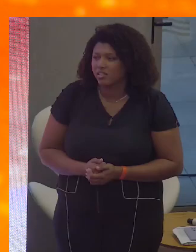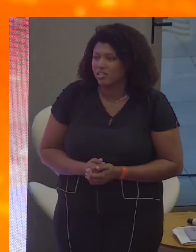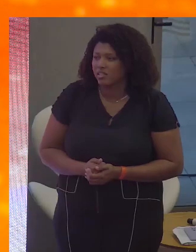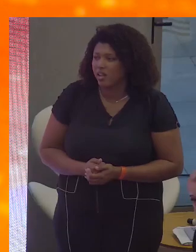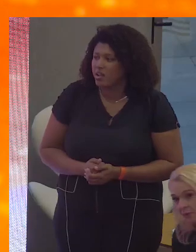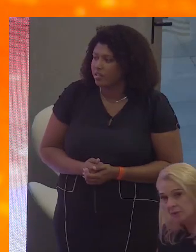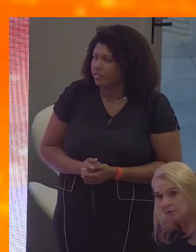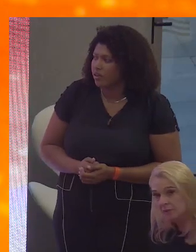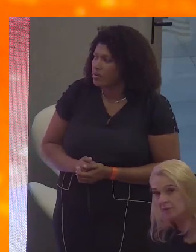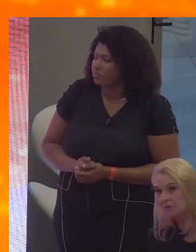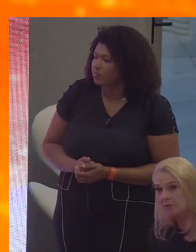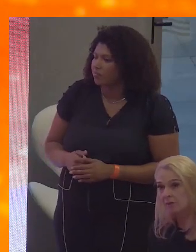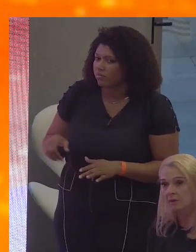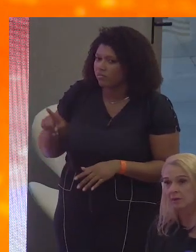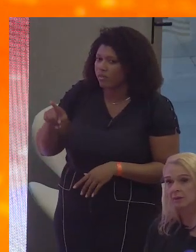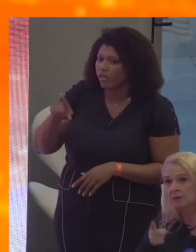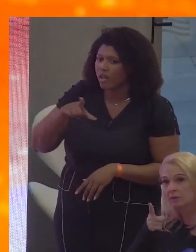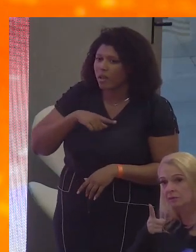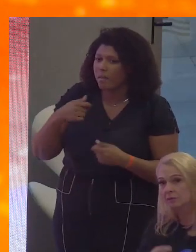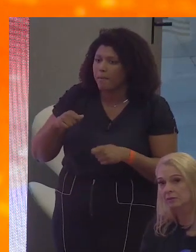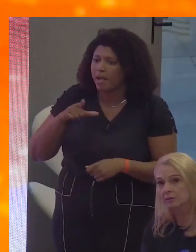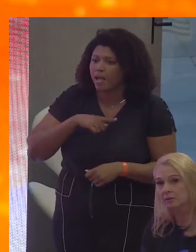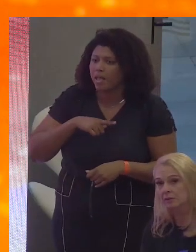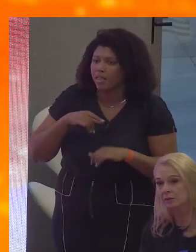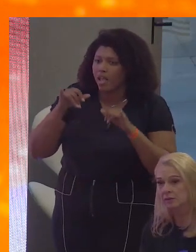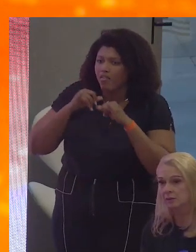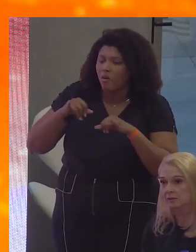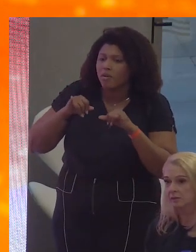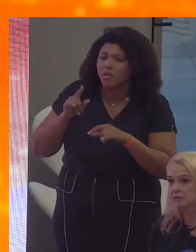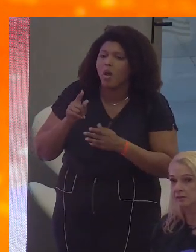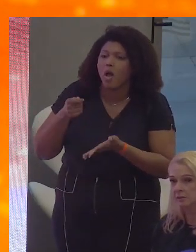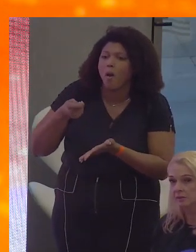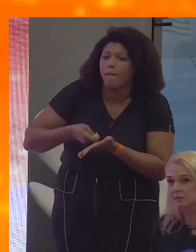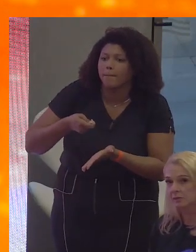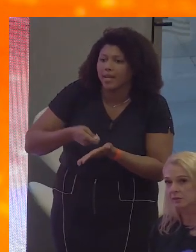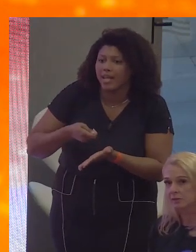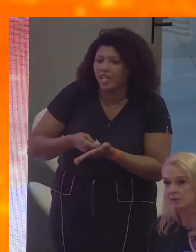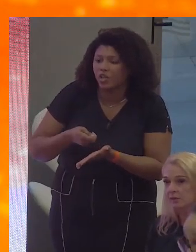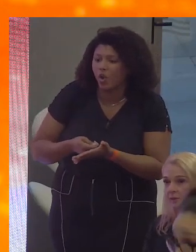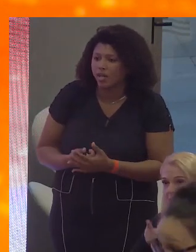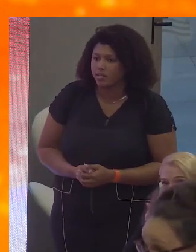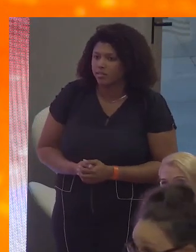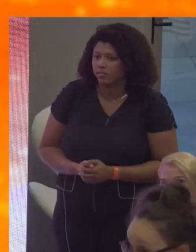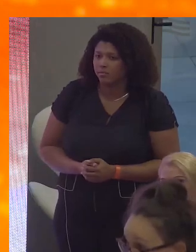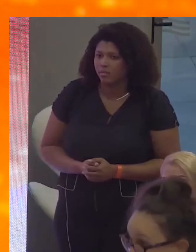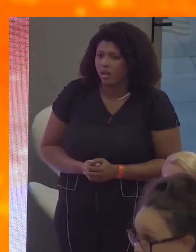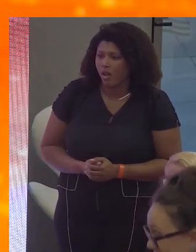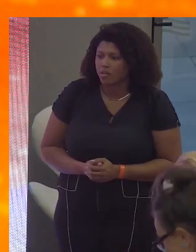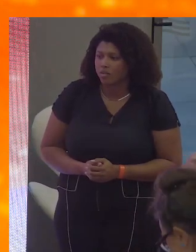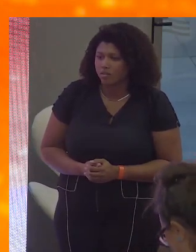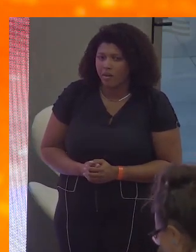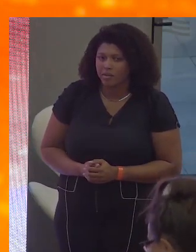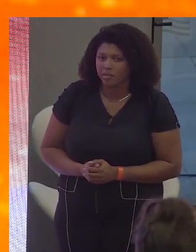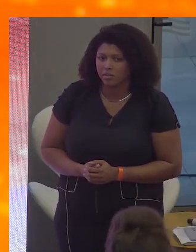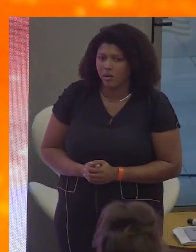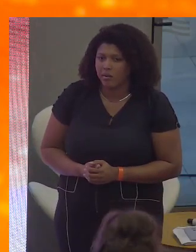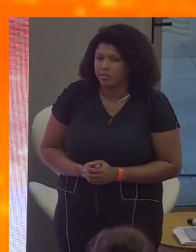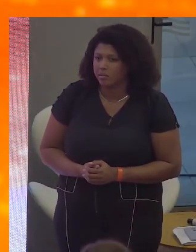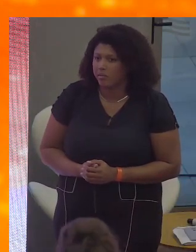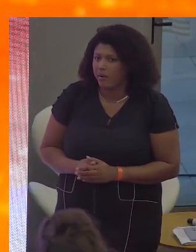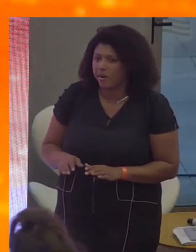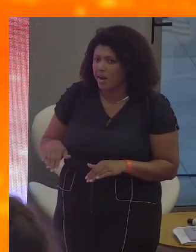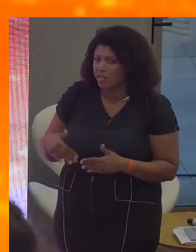Ok? Então, isso teria que ser uma informação obrigatória. Tá? Então,